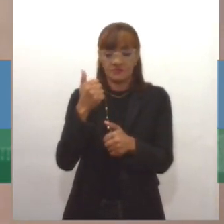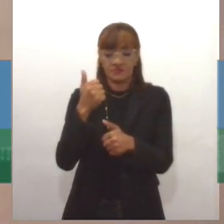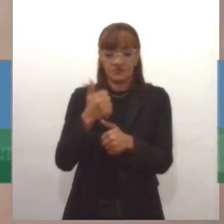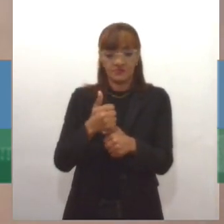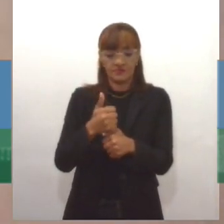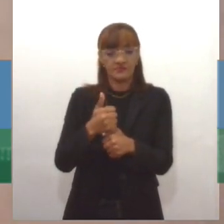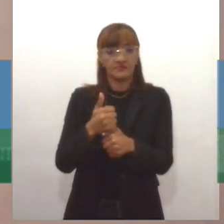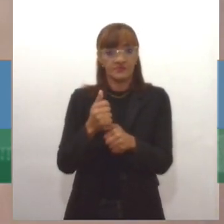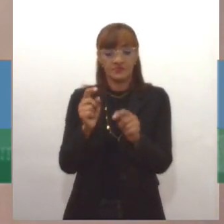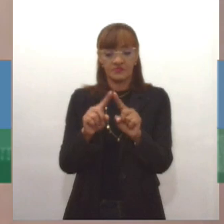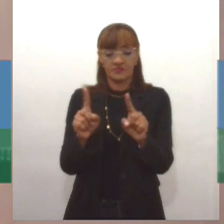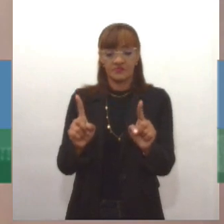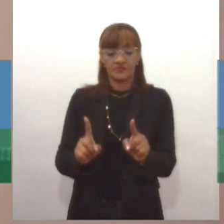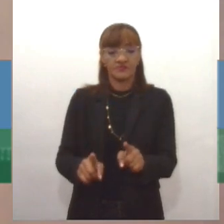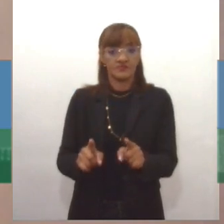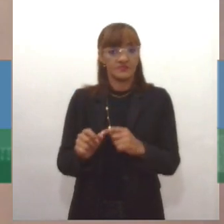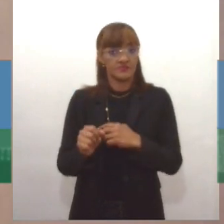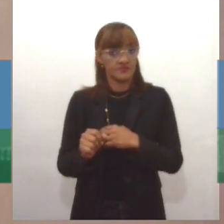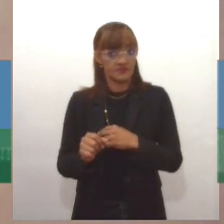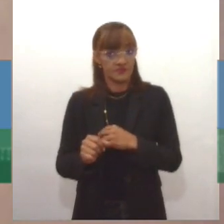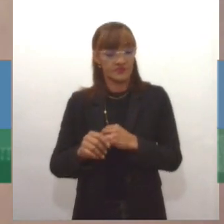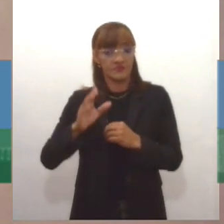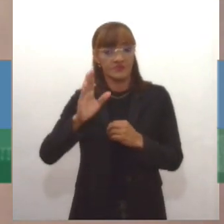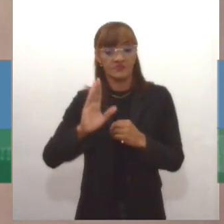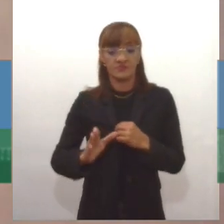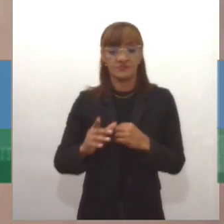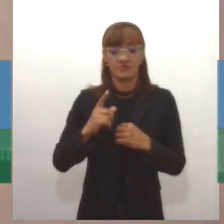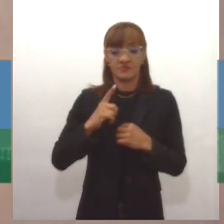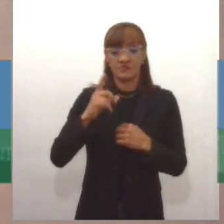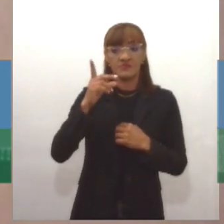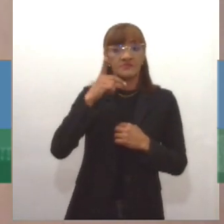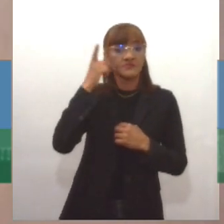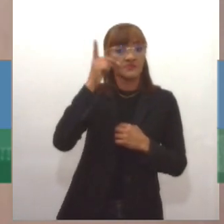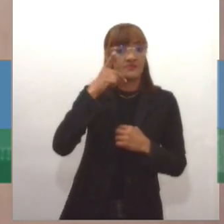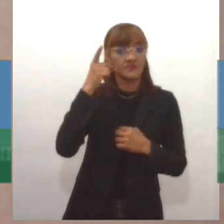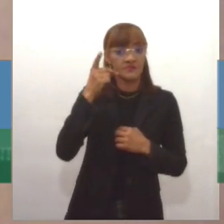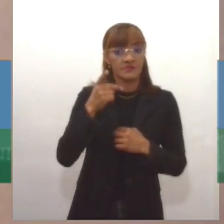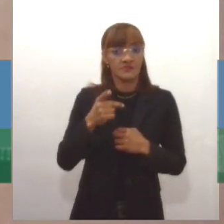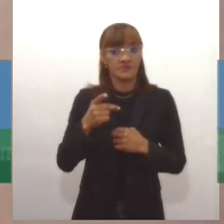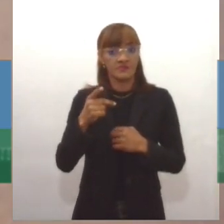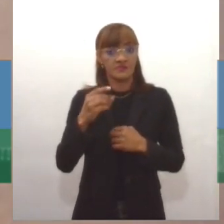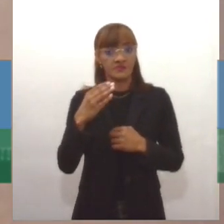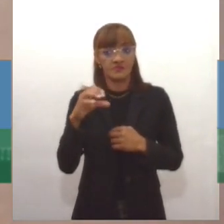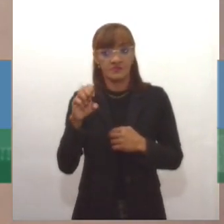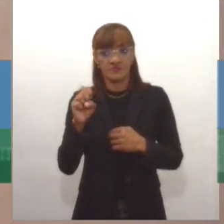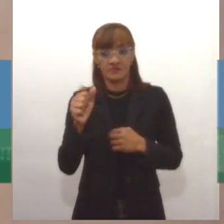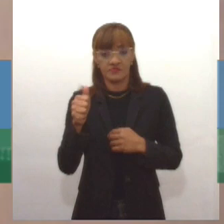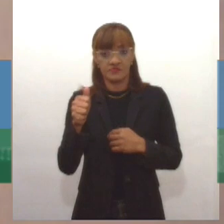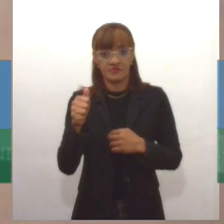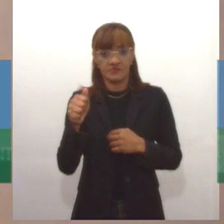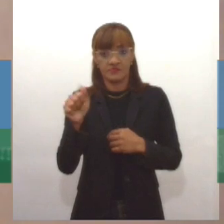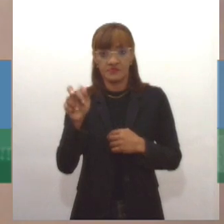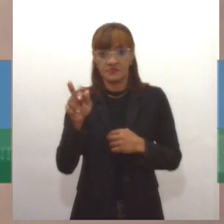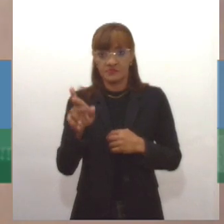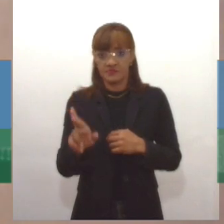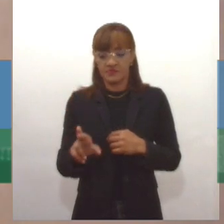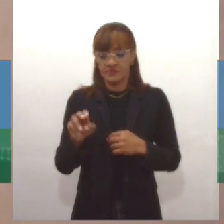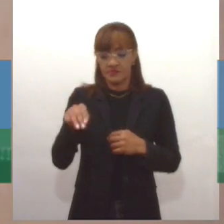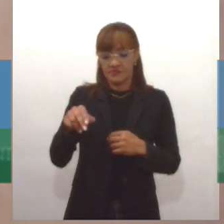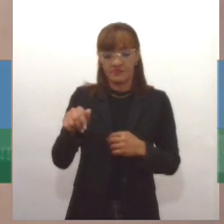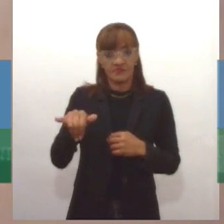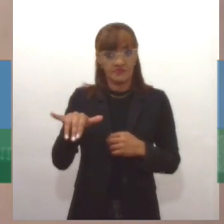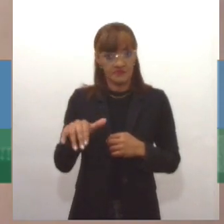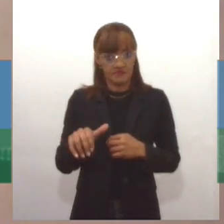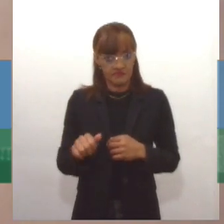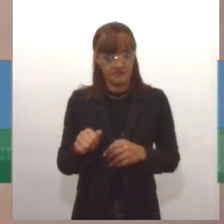foi uma emenda originada aí pelo deputado César Maia, foi uma emenda de plenário, tá?